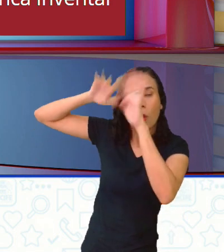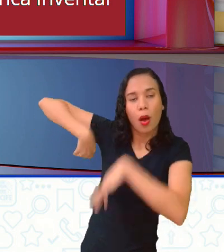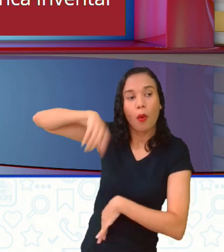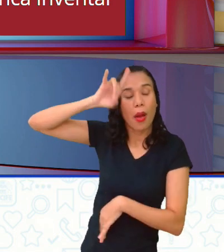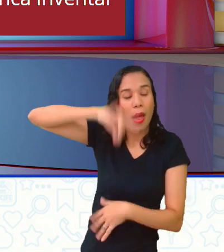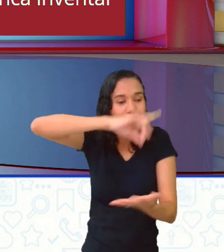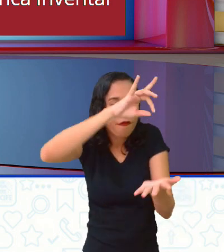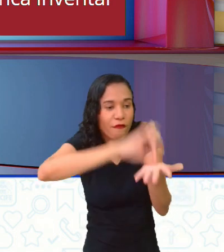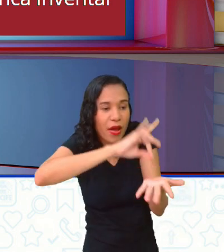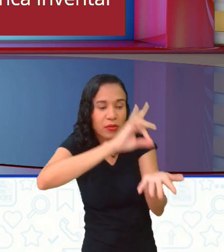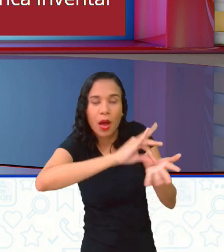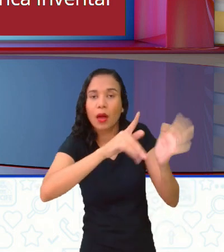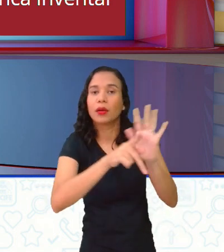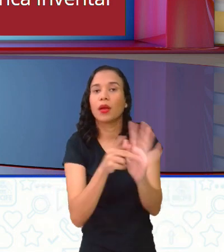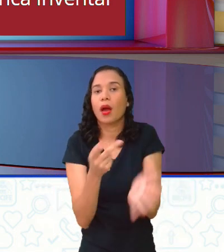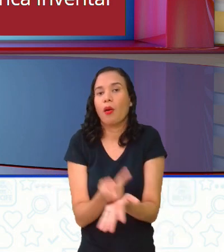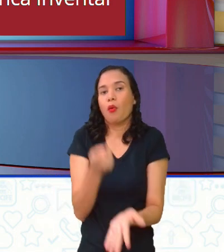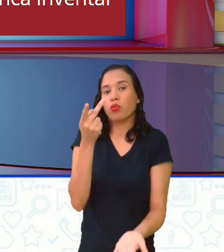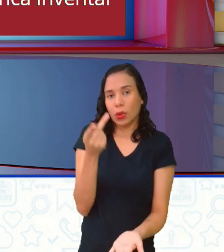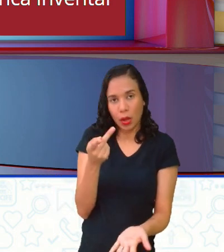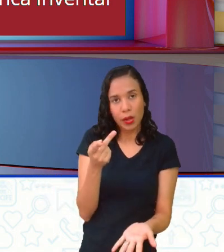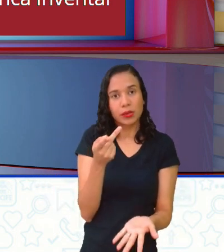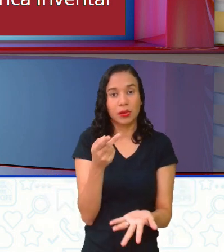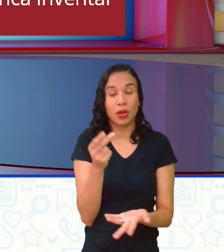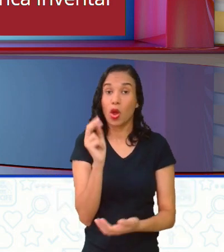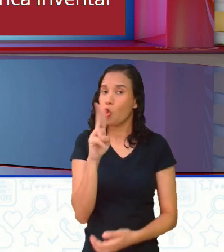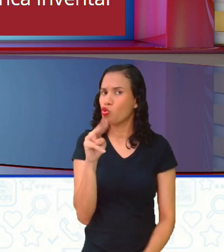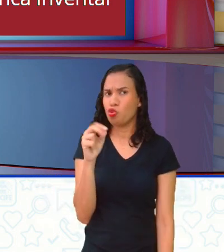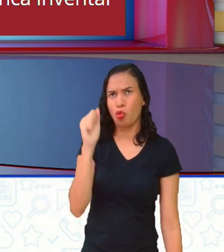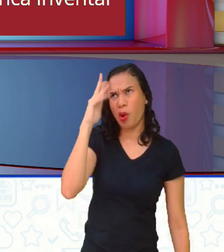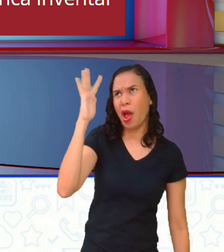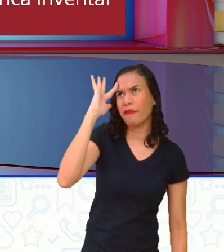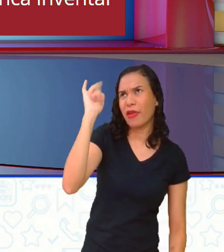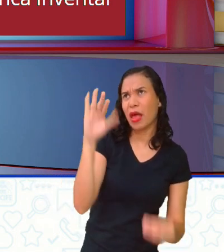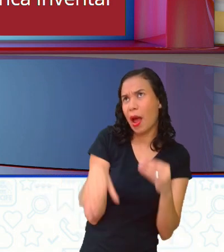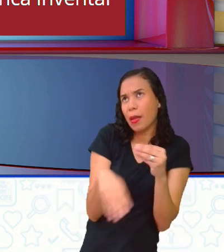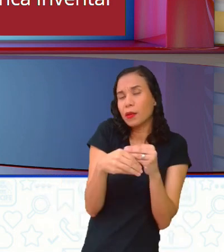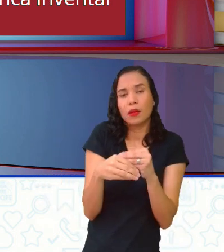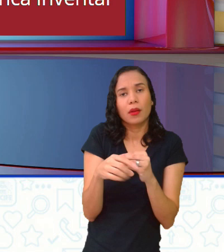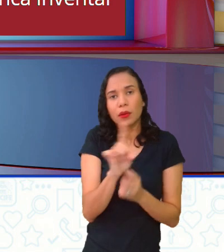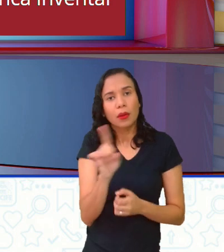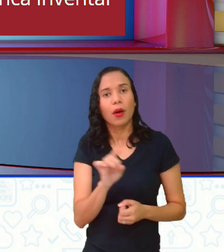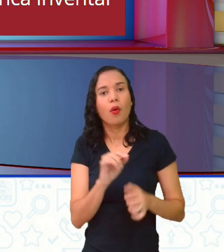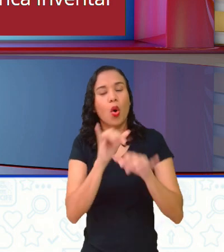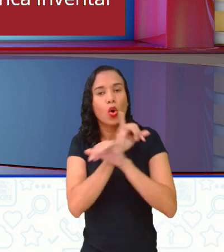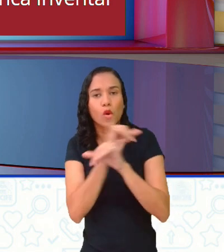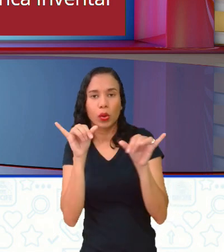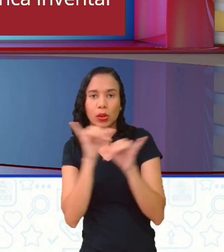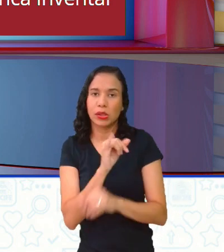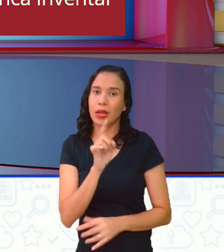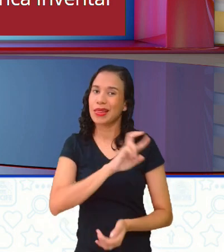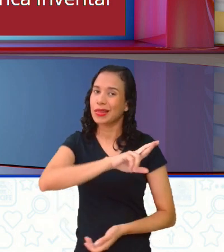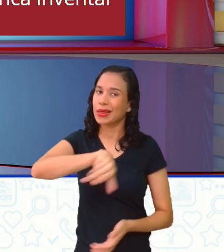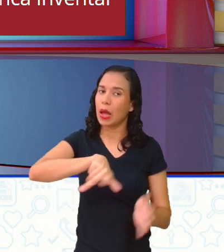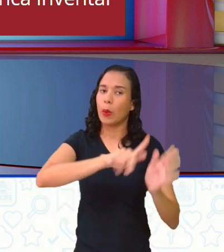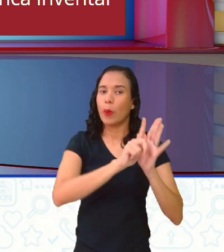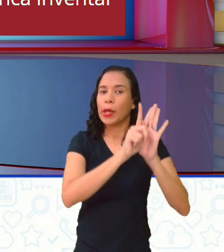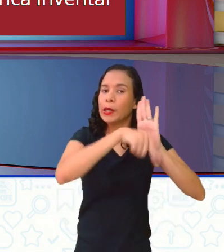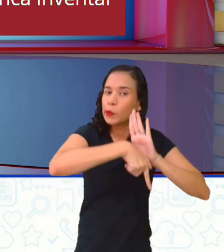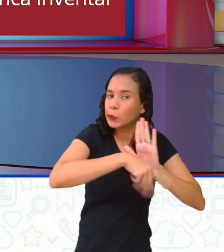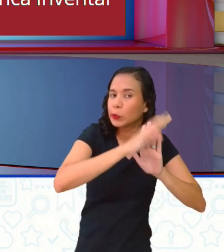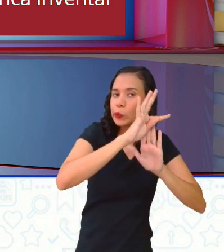notícia só pode contar o que de fato aconteceu, nunca inventar nada. A notícia não é um gênero textual que